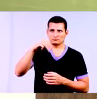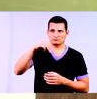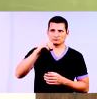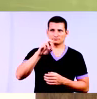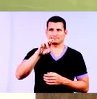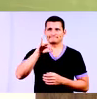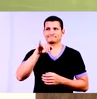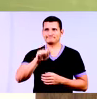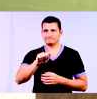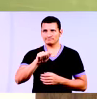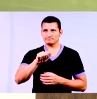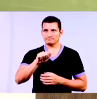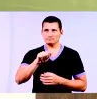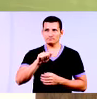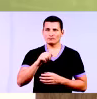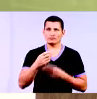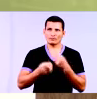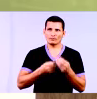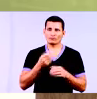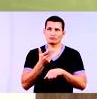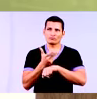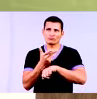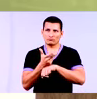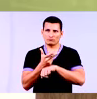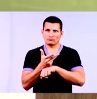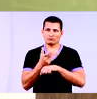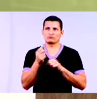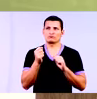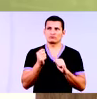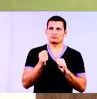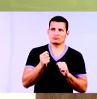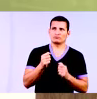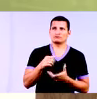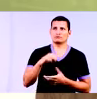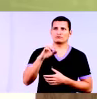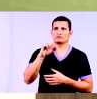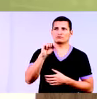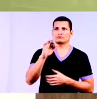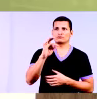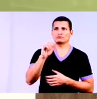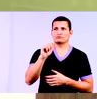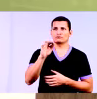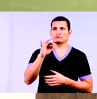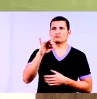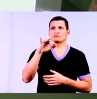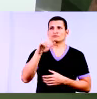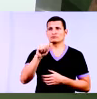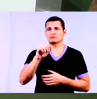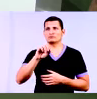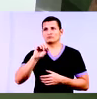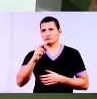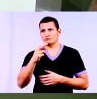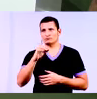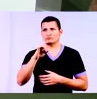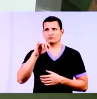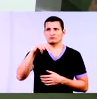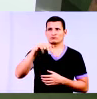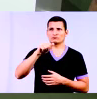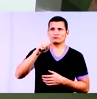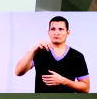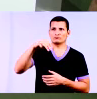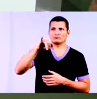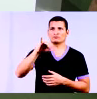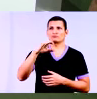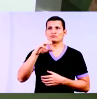da memória com relação ao vídeo, né? Memória de vídeo, pode ser estática ou dinâmica, né? A pergunta que fizeram. Exatamente, a gente vai chegar lá na memória para a gente poder